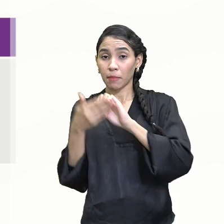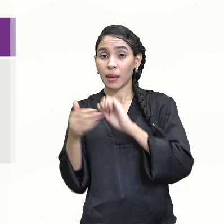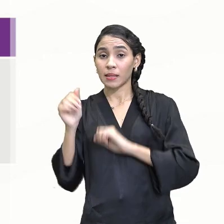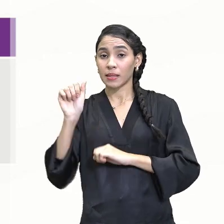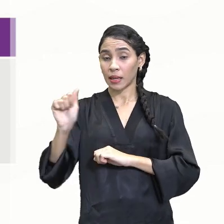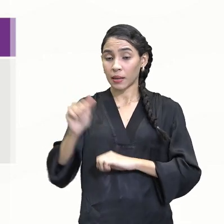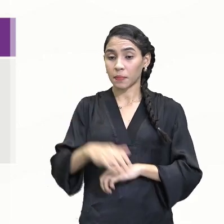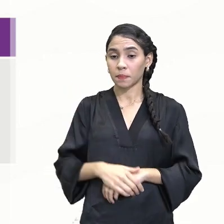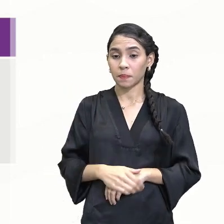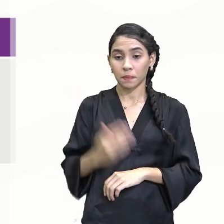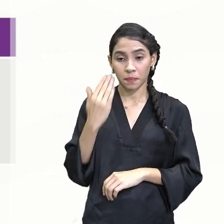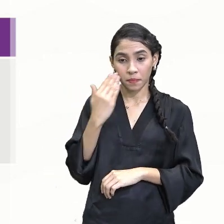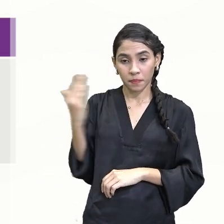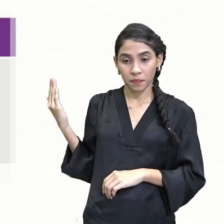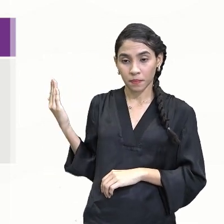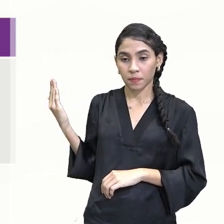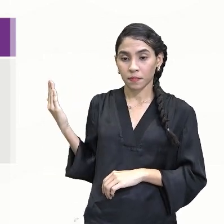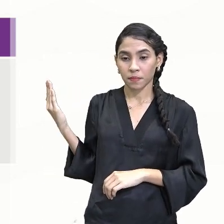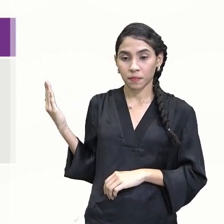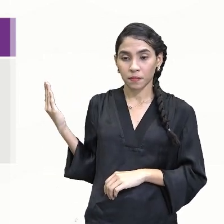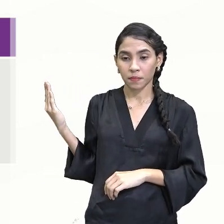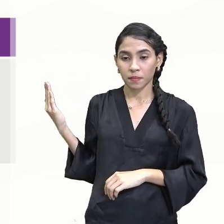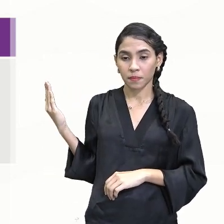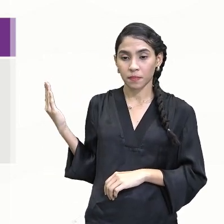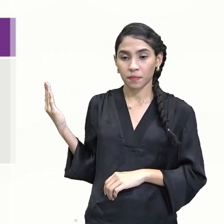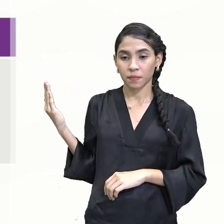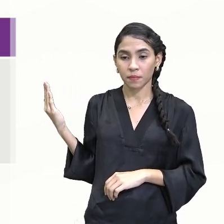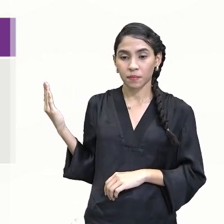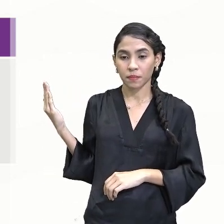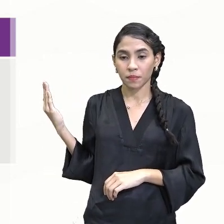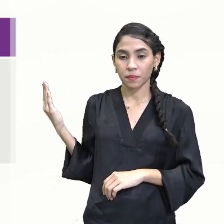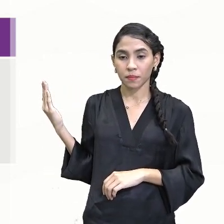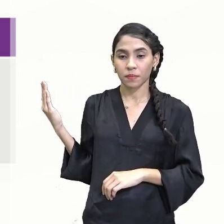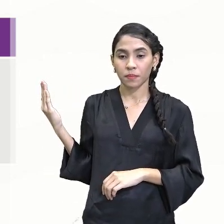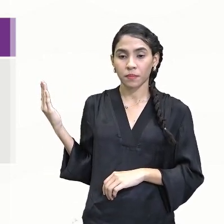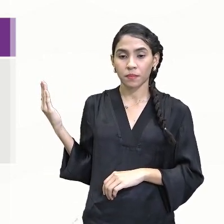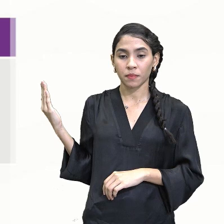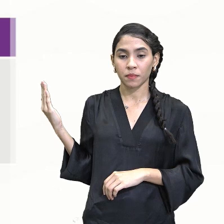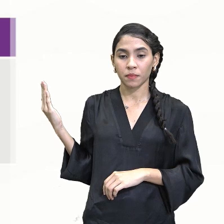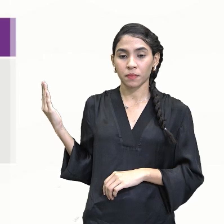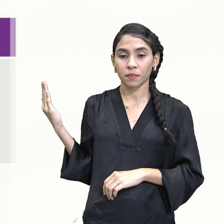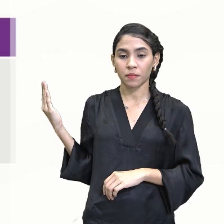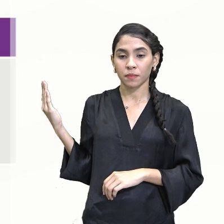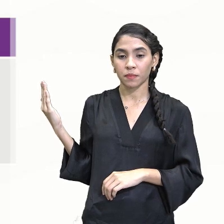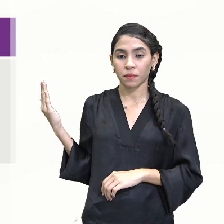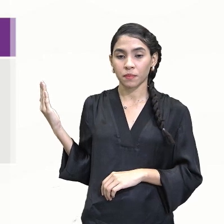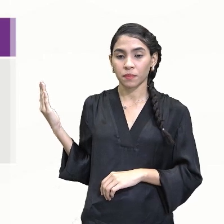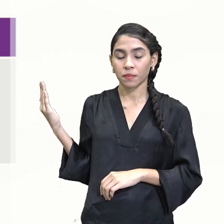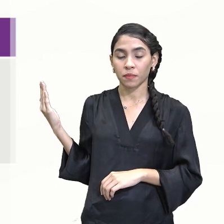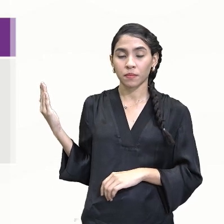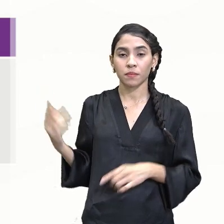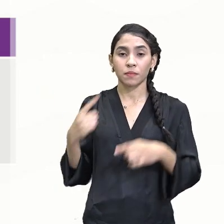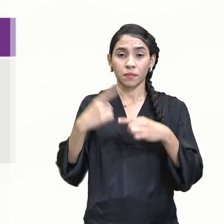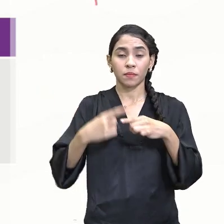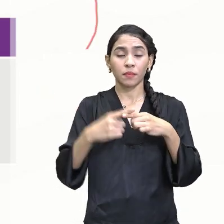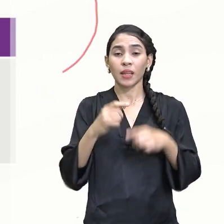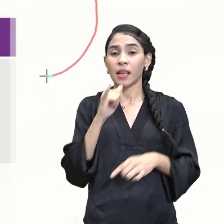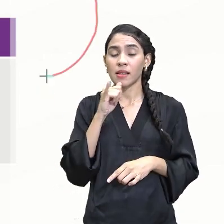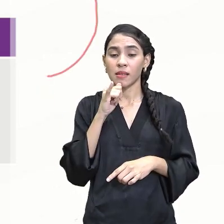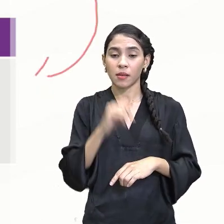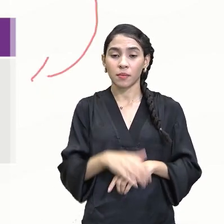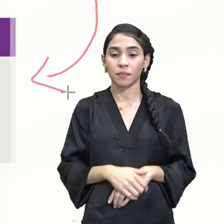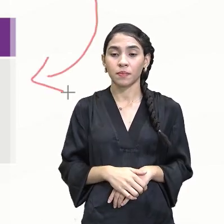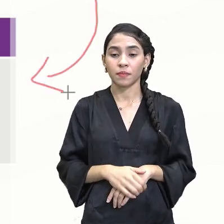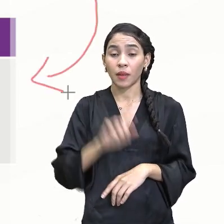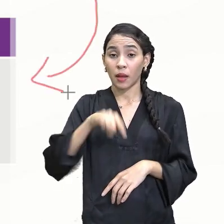seu logaritmo, A é a base, como está ali na imagem, e o B o logaritmando. Porque isso vem aqui, ó,